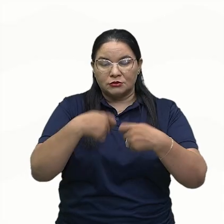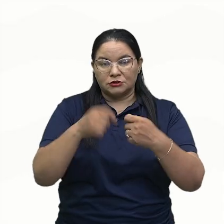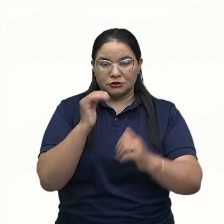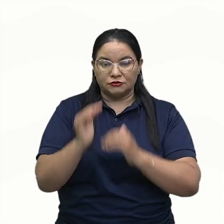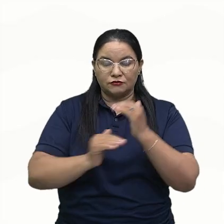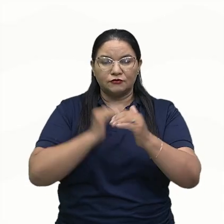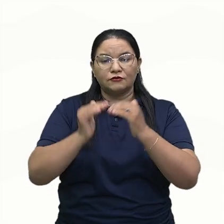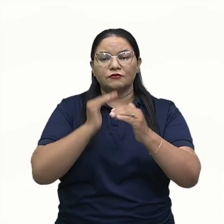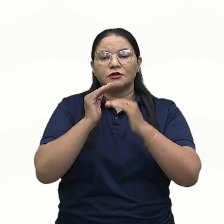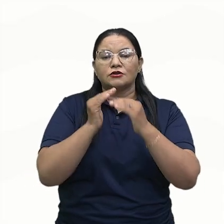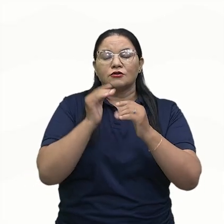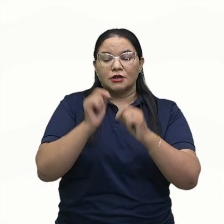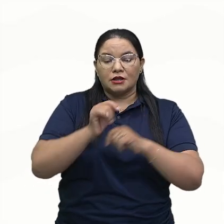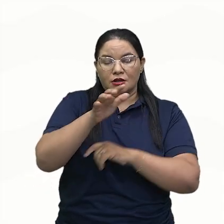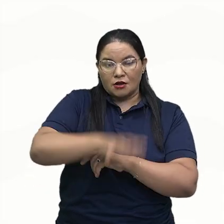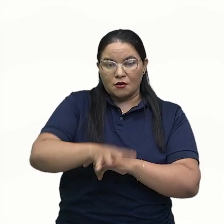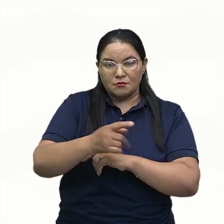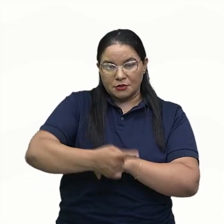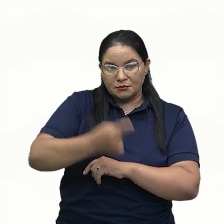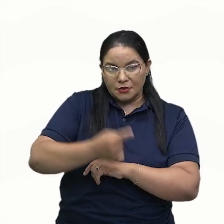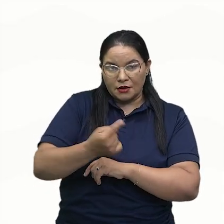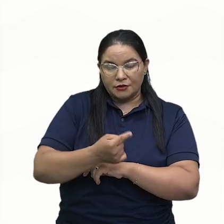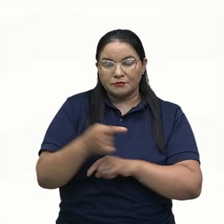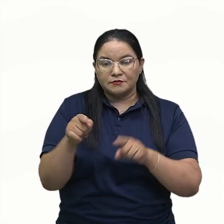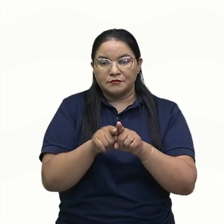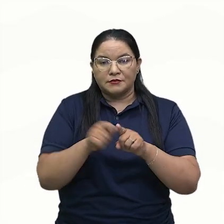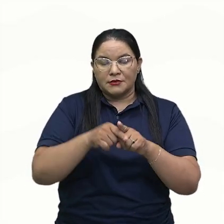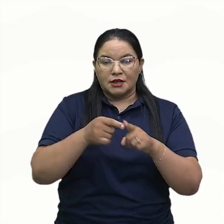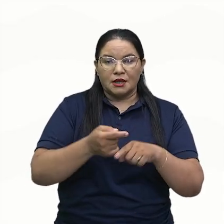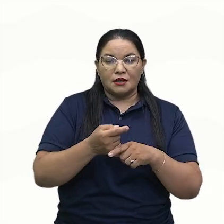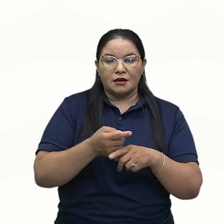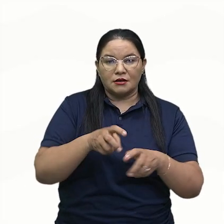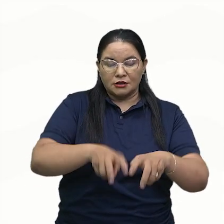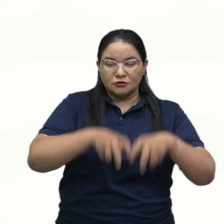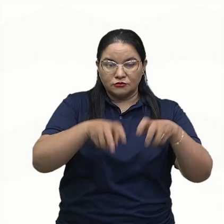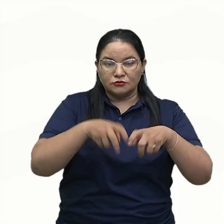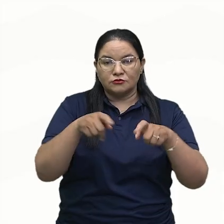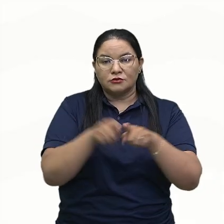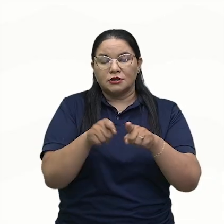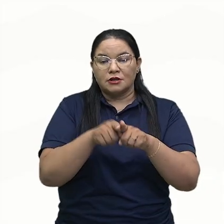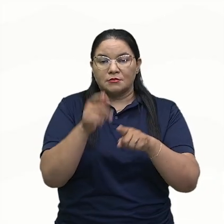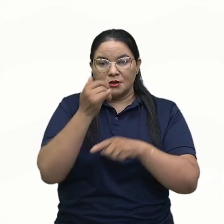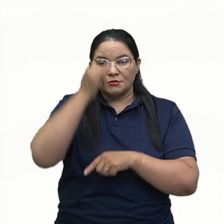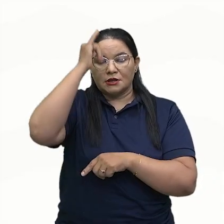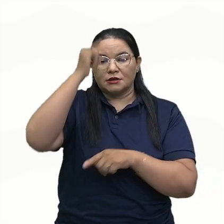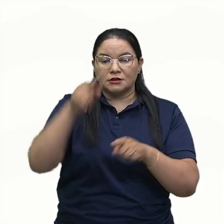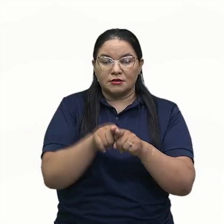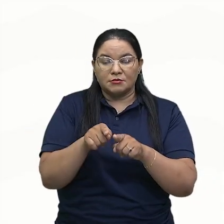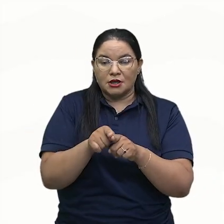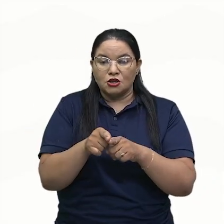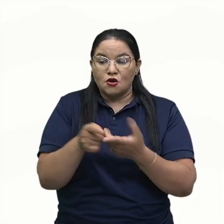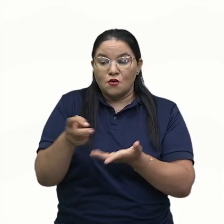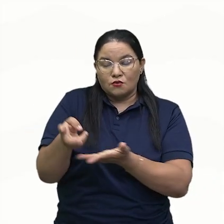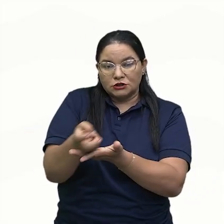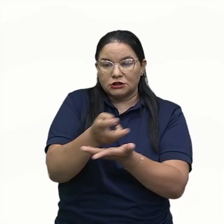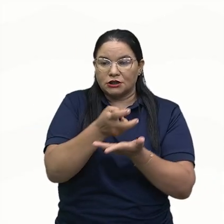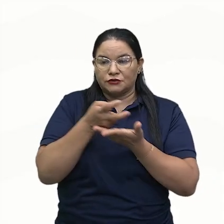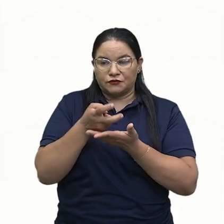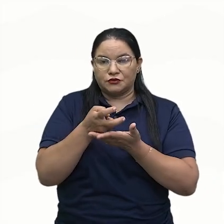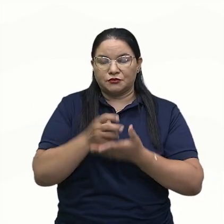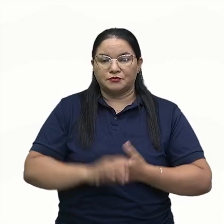setor primário, tipo a agricultura, a pecuária e também o extrativismo,